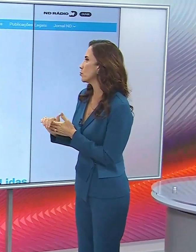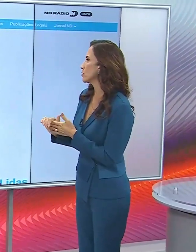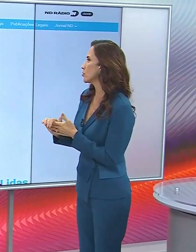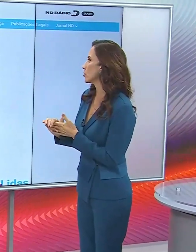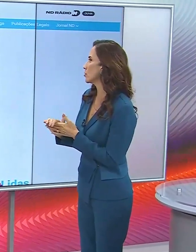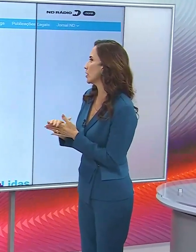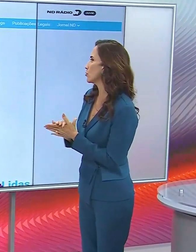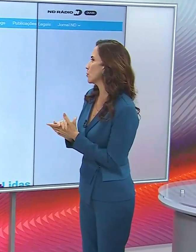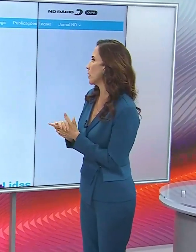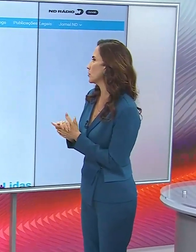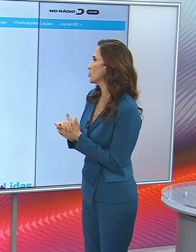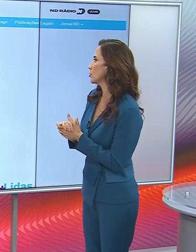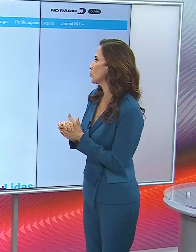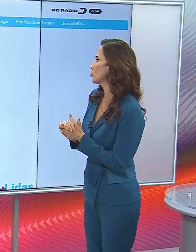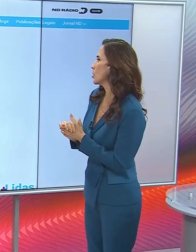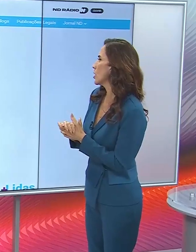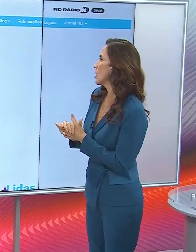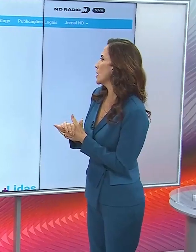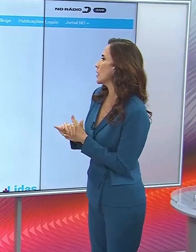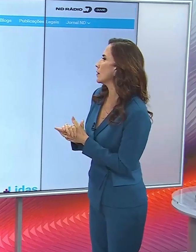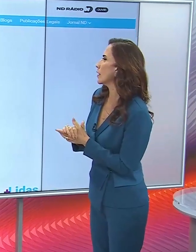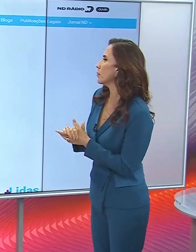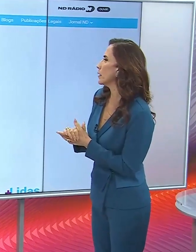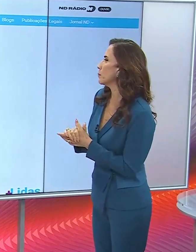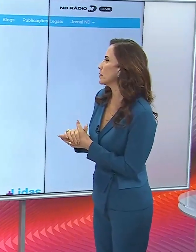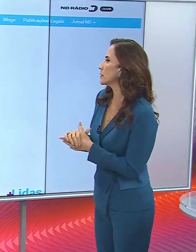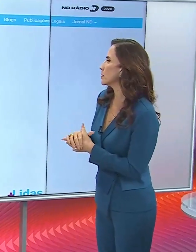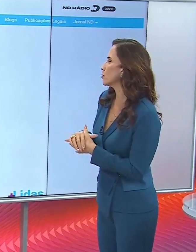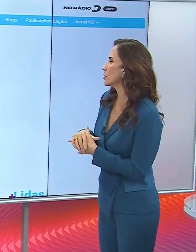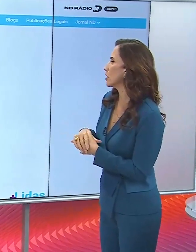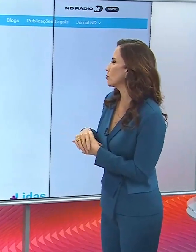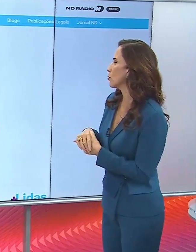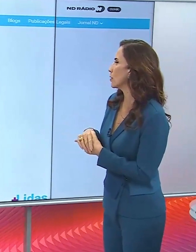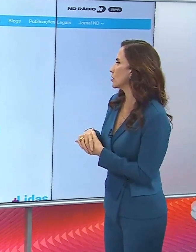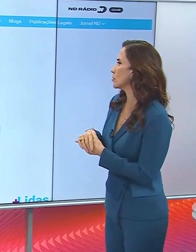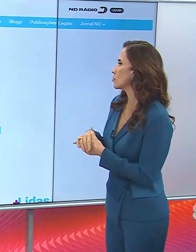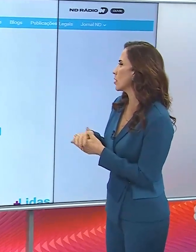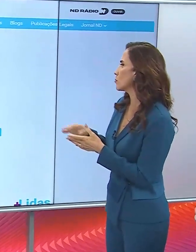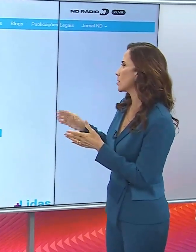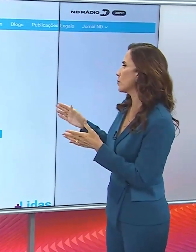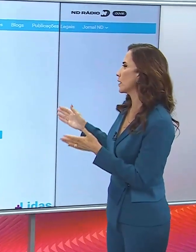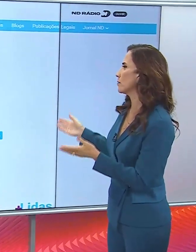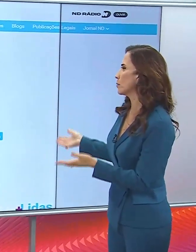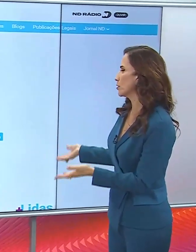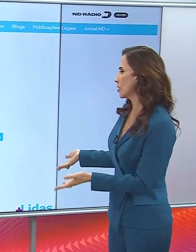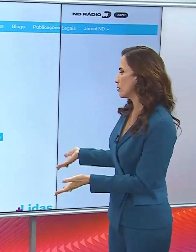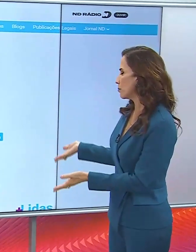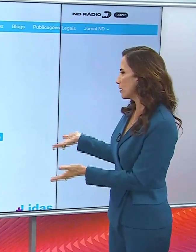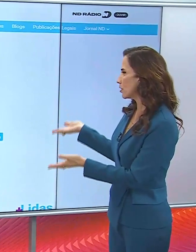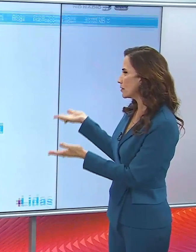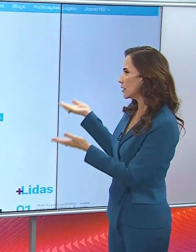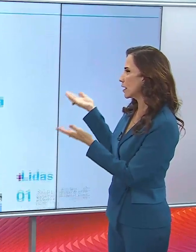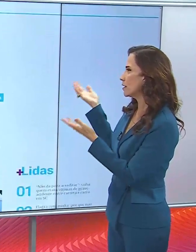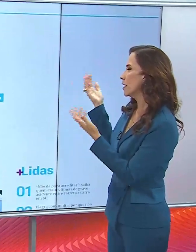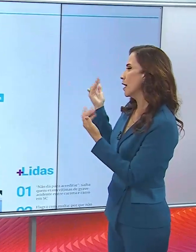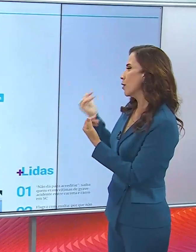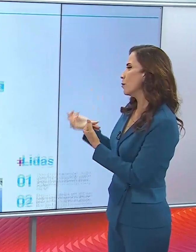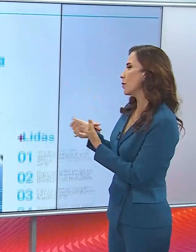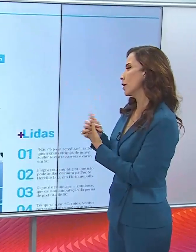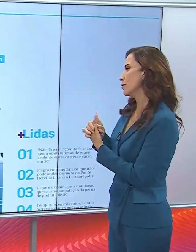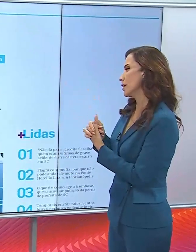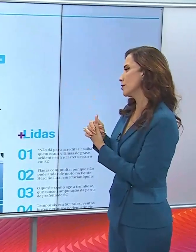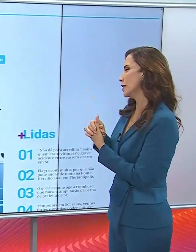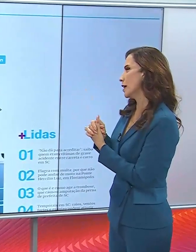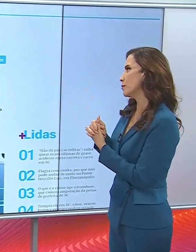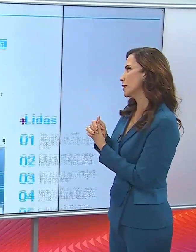a participação dos seis candidatos de partidos que tem representatividade no Congresso Nacional saiba quem vai mediar o debate aí tem aí